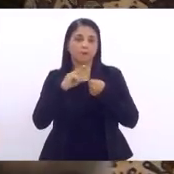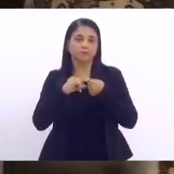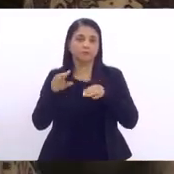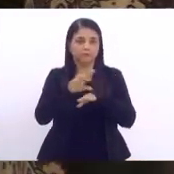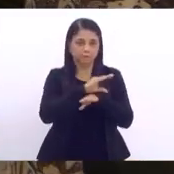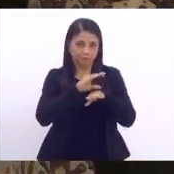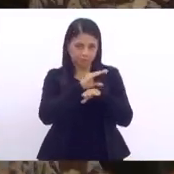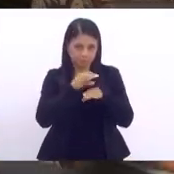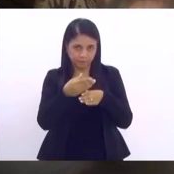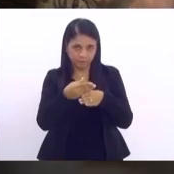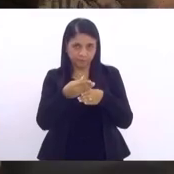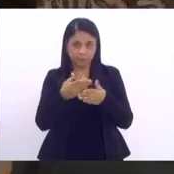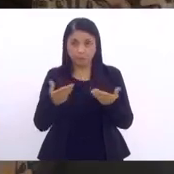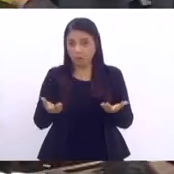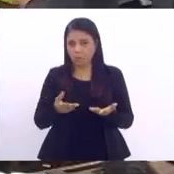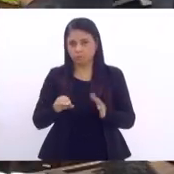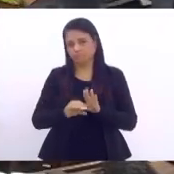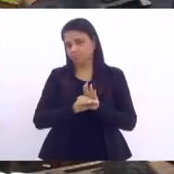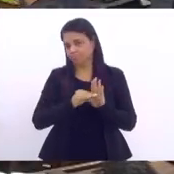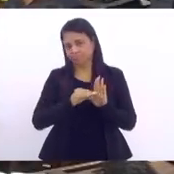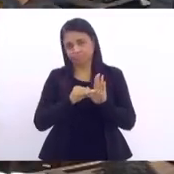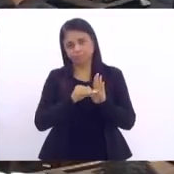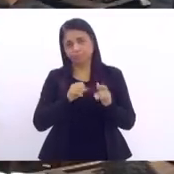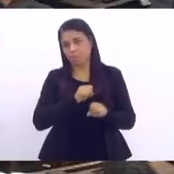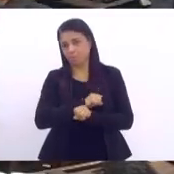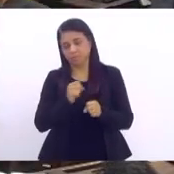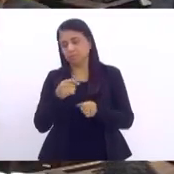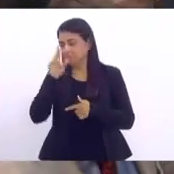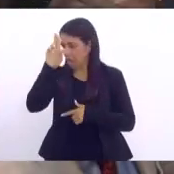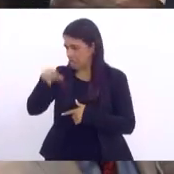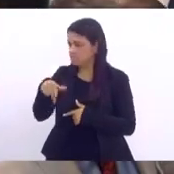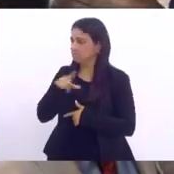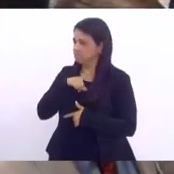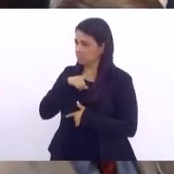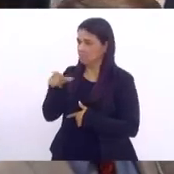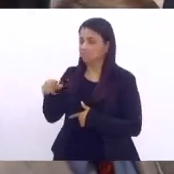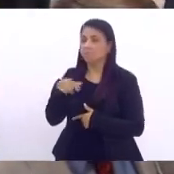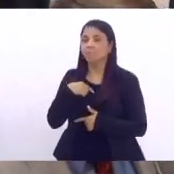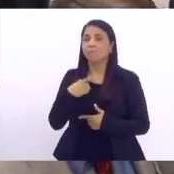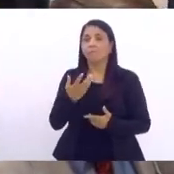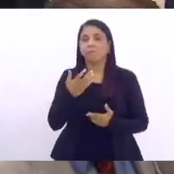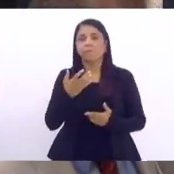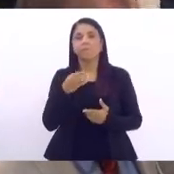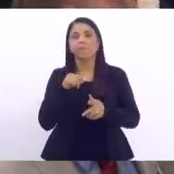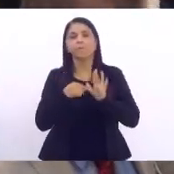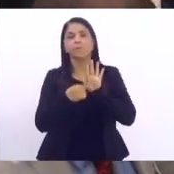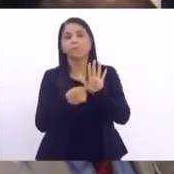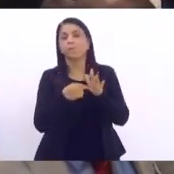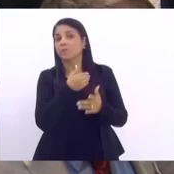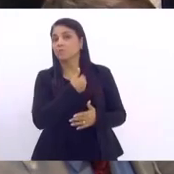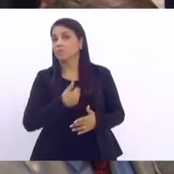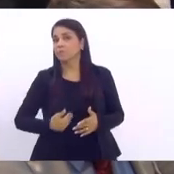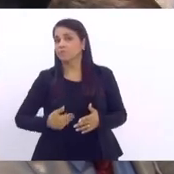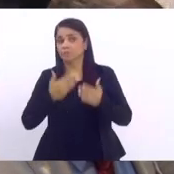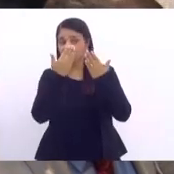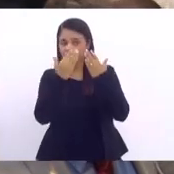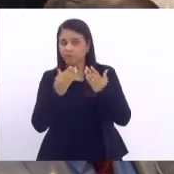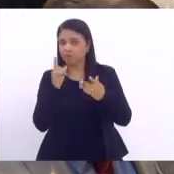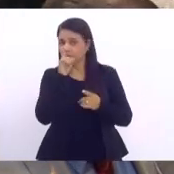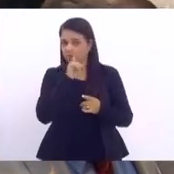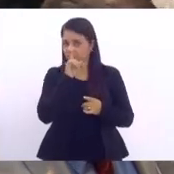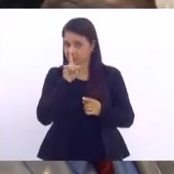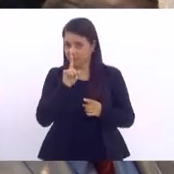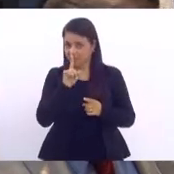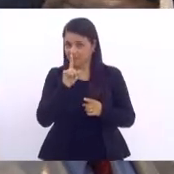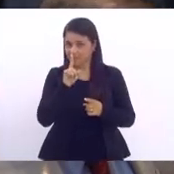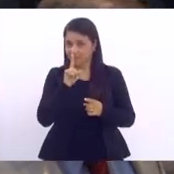Vossa Excelência tem razão. O que eu quero ponderar é que não é o governador verificar a falha, é ouvir as polícias sobre o